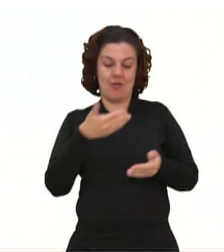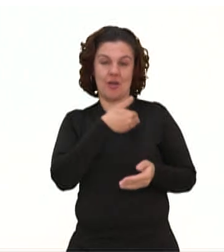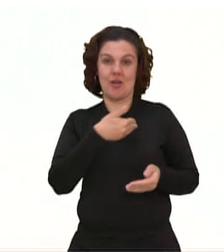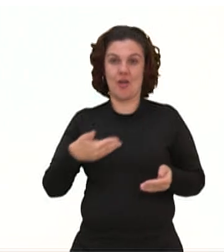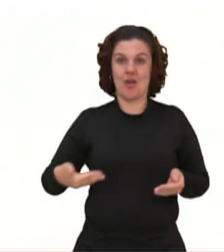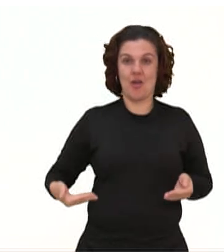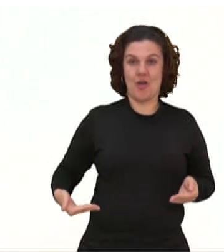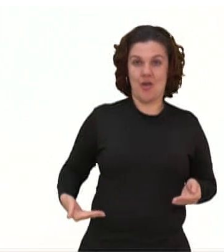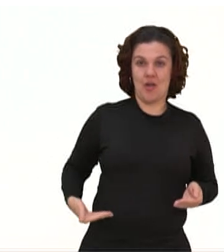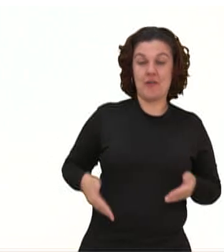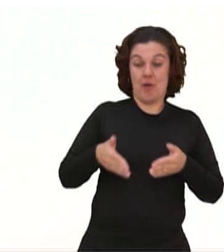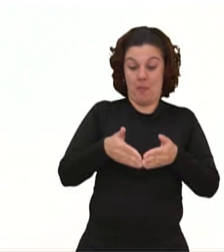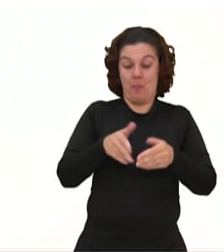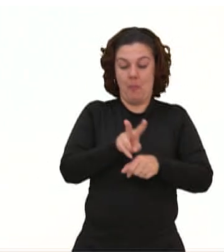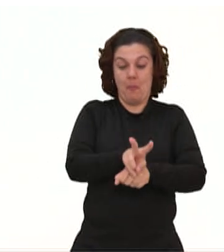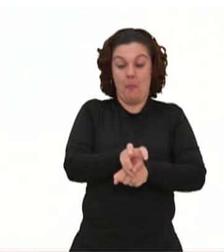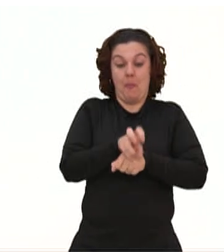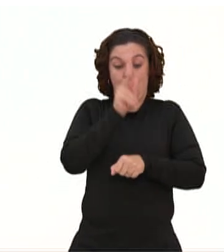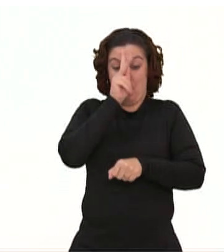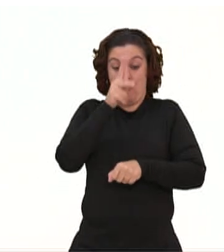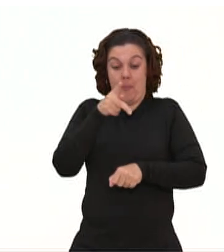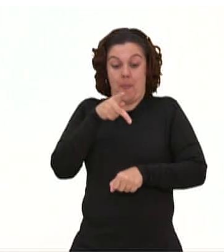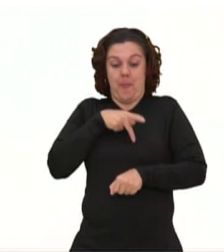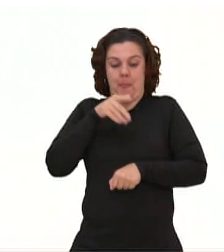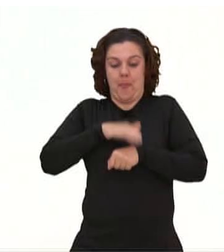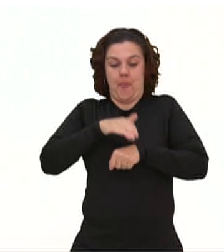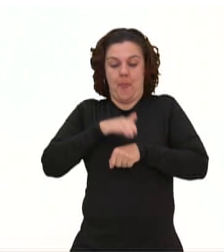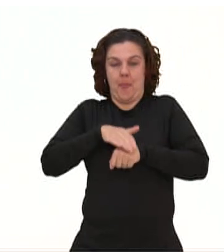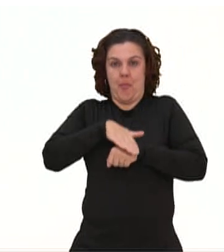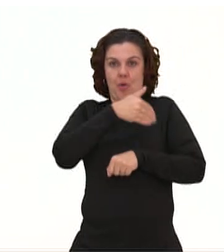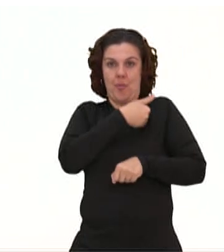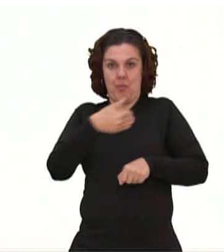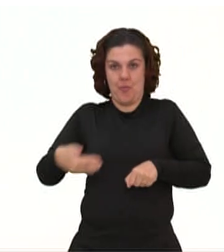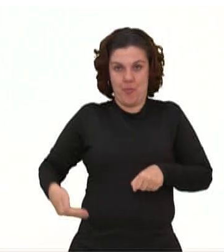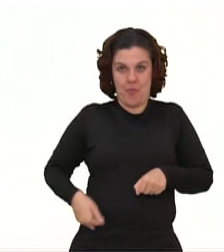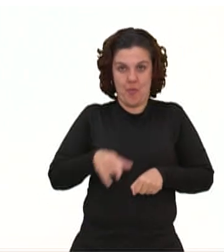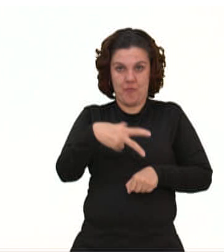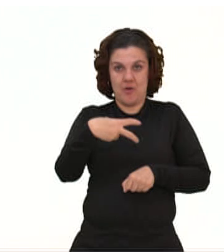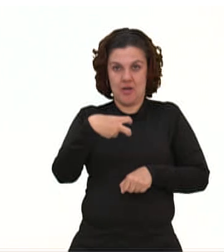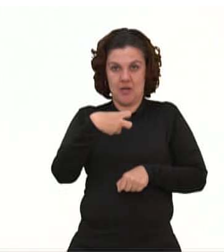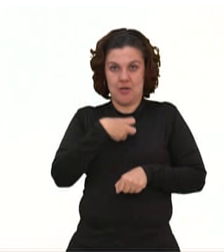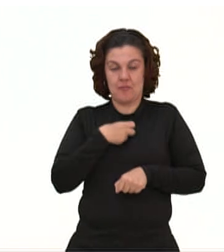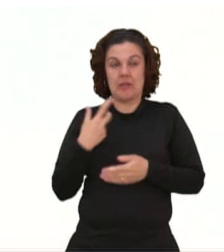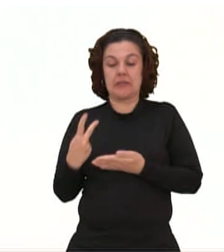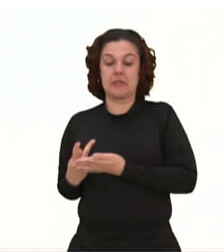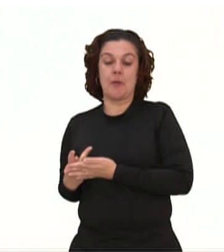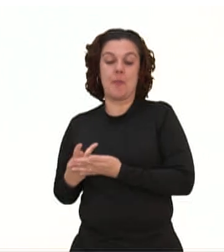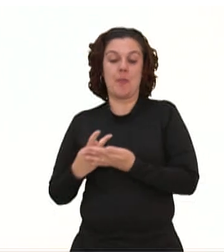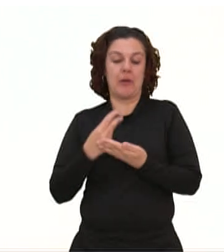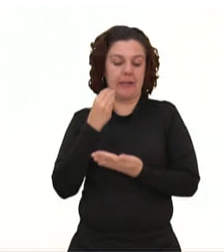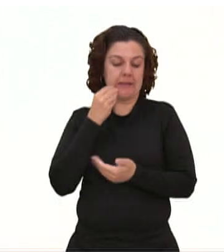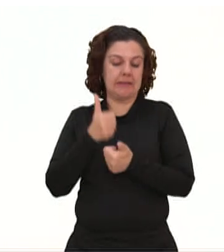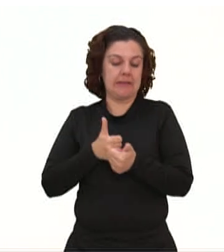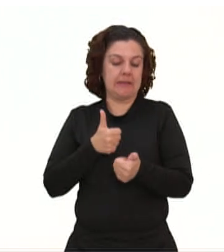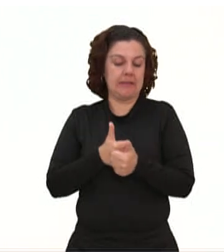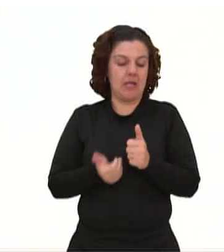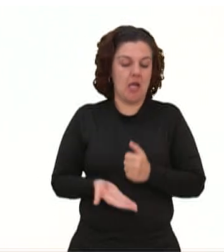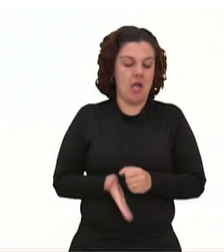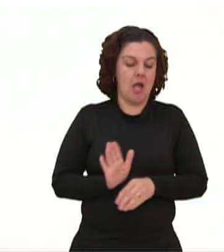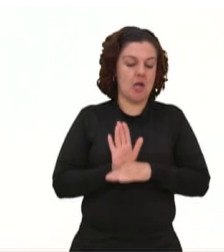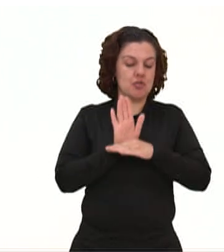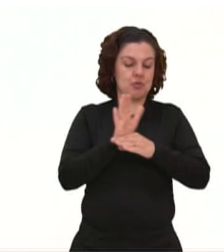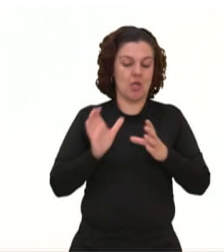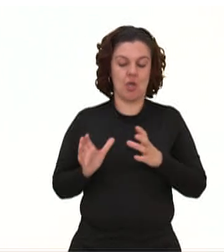governo, por iniciativa própria, por iniciativa do governo, tem procurado amparar as classes